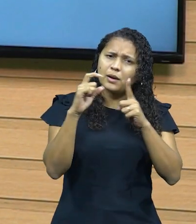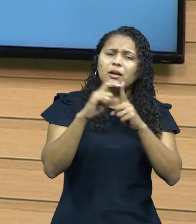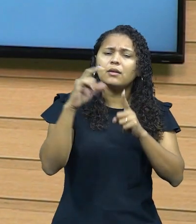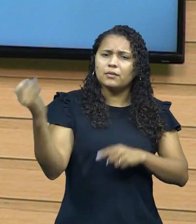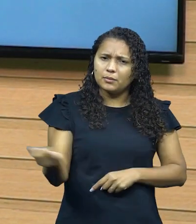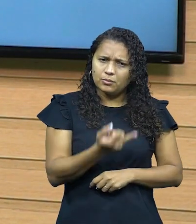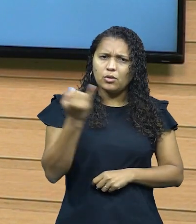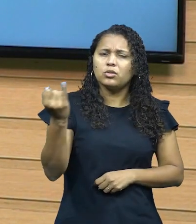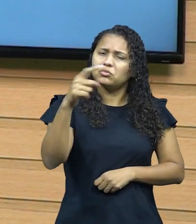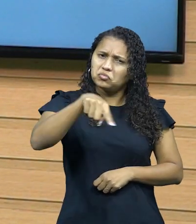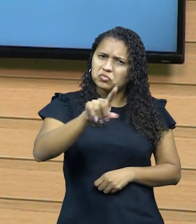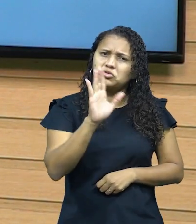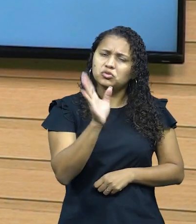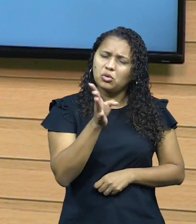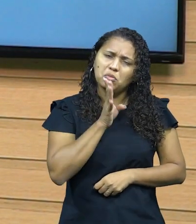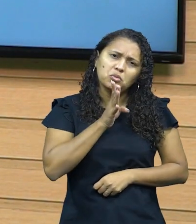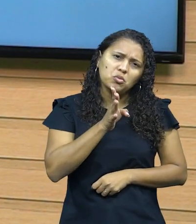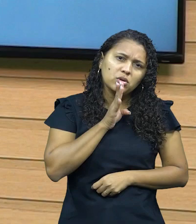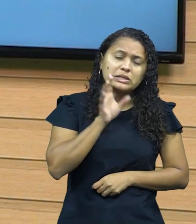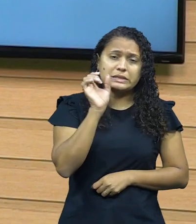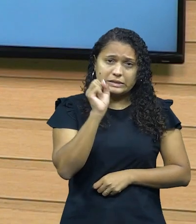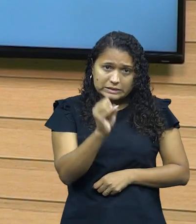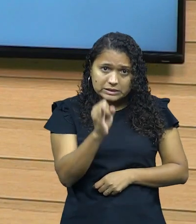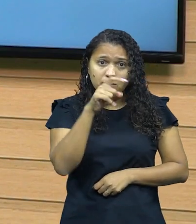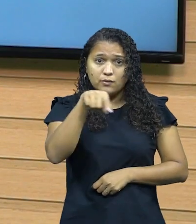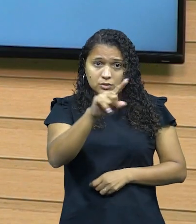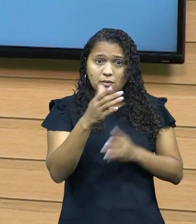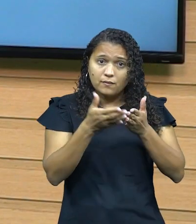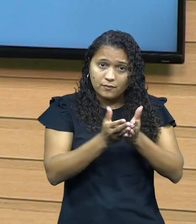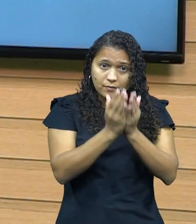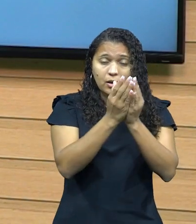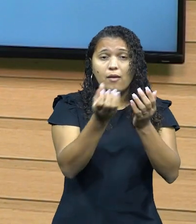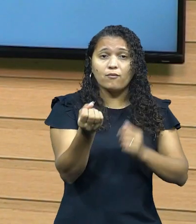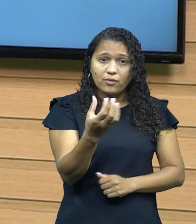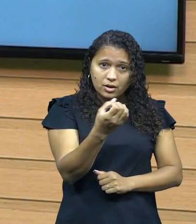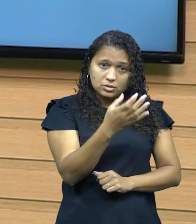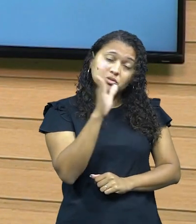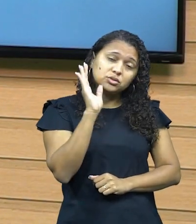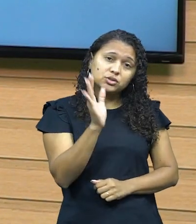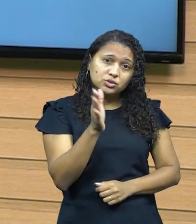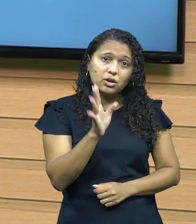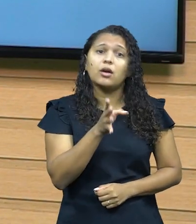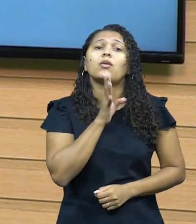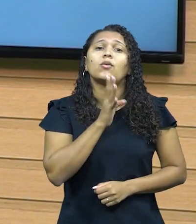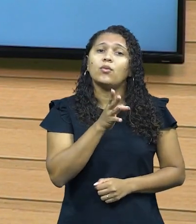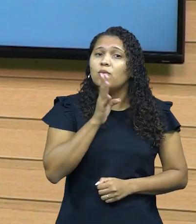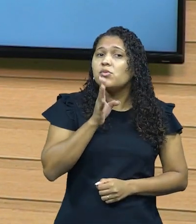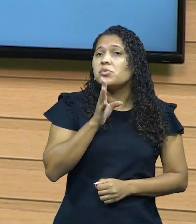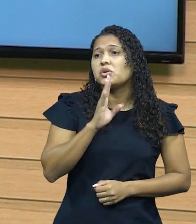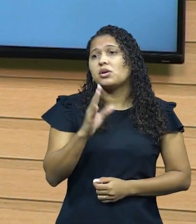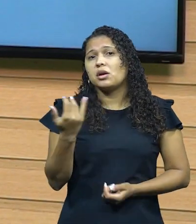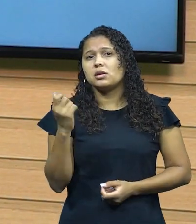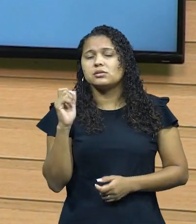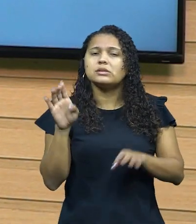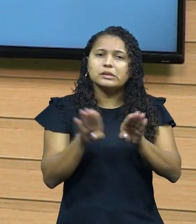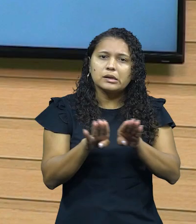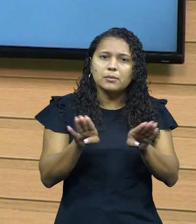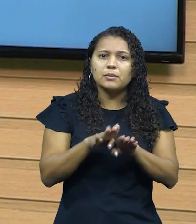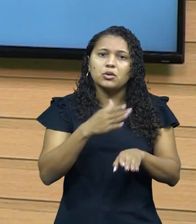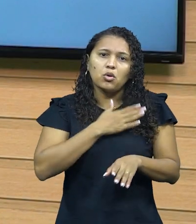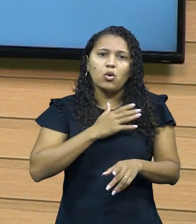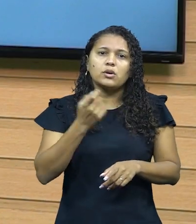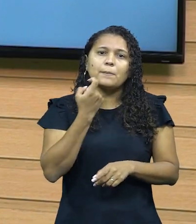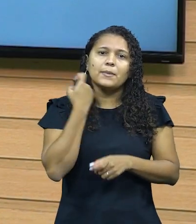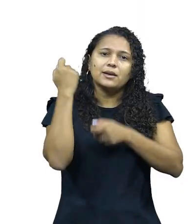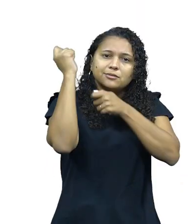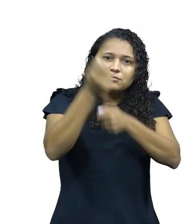que a maioria já escutou, quem já fez viagens de barco conhece, quem pesca também